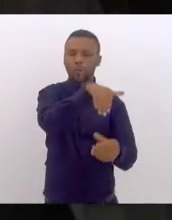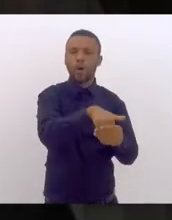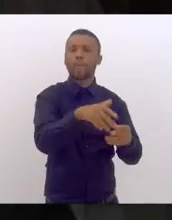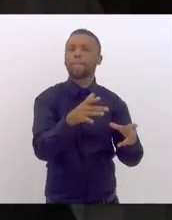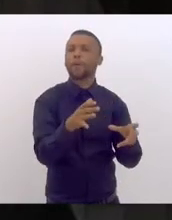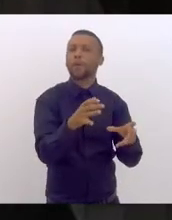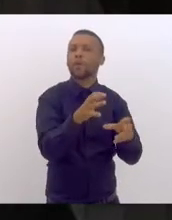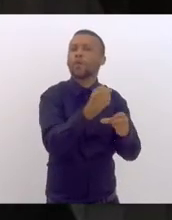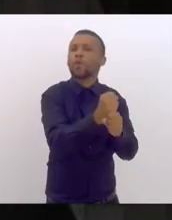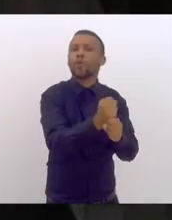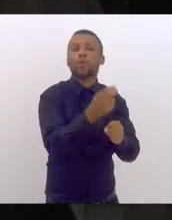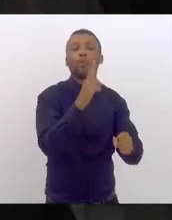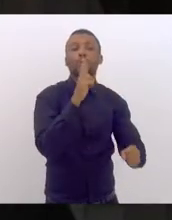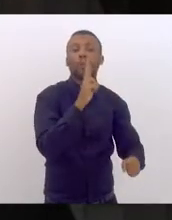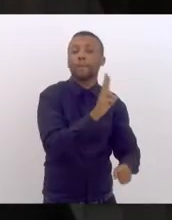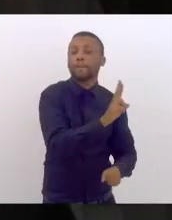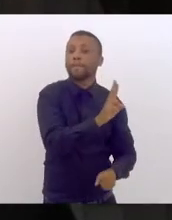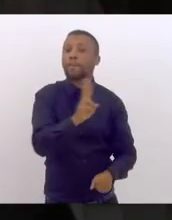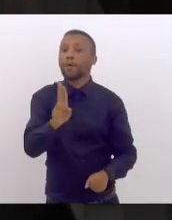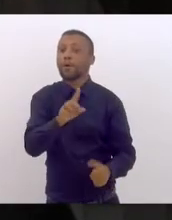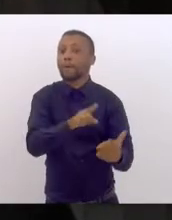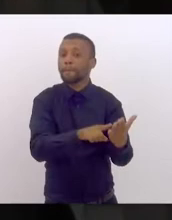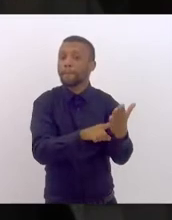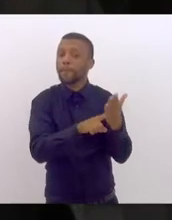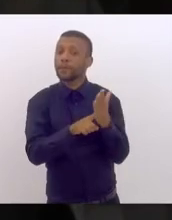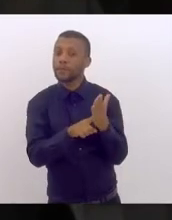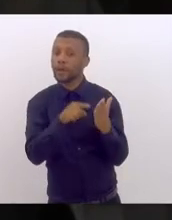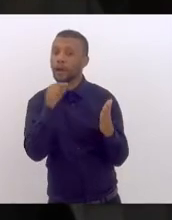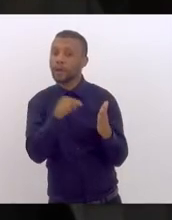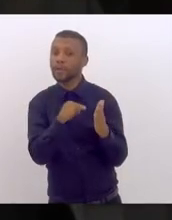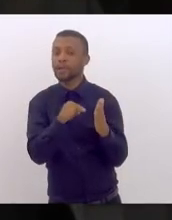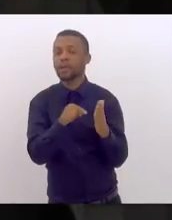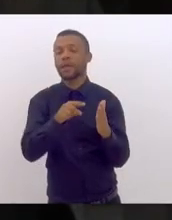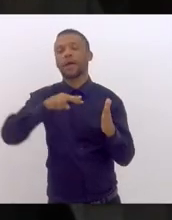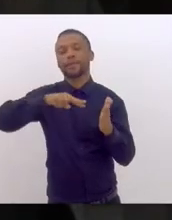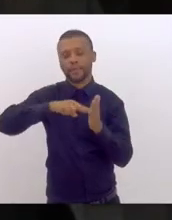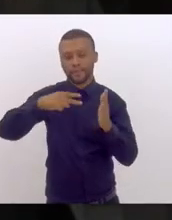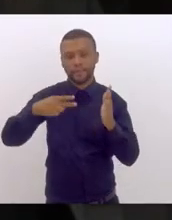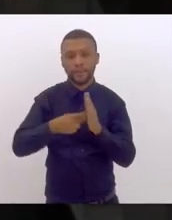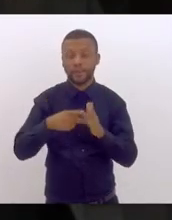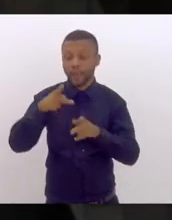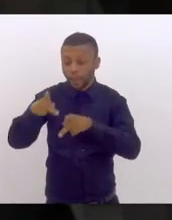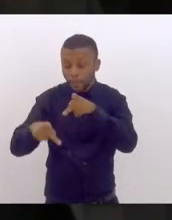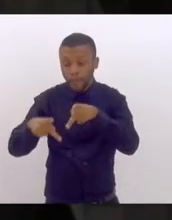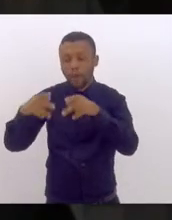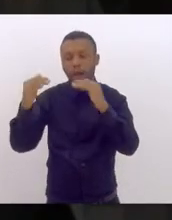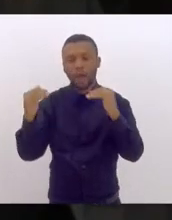que as urnas escreveu laren Essa é a soberania popular